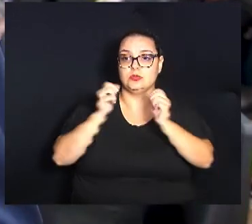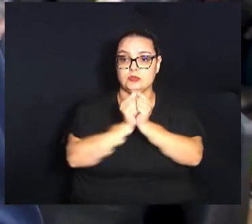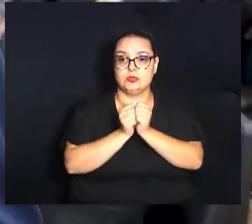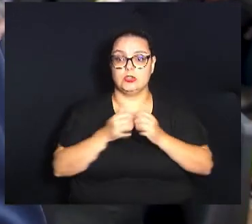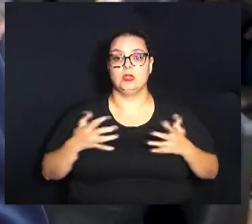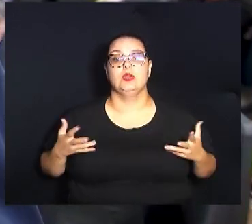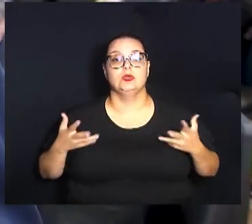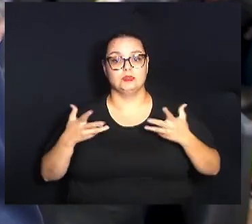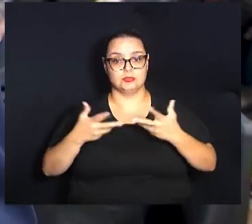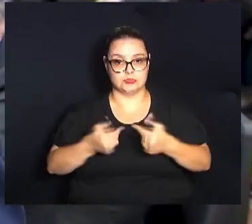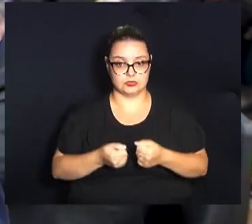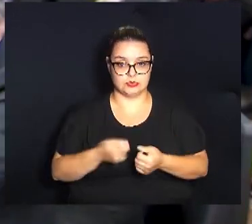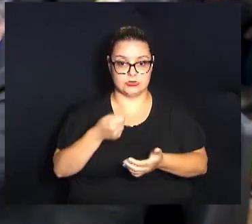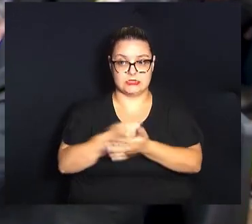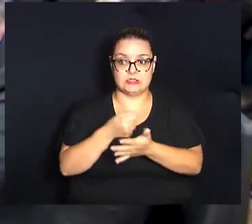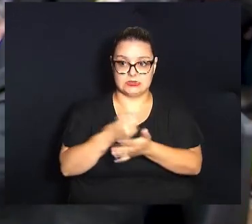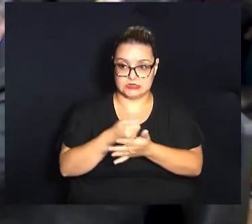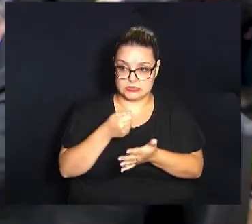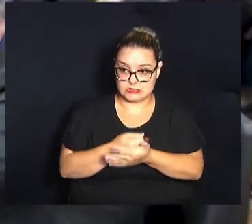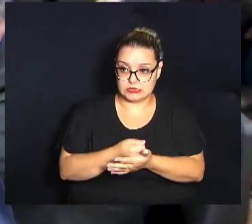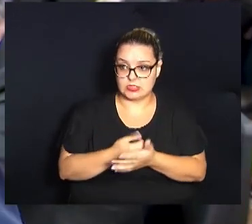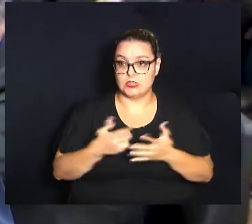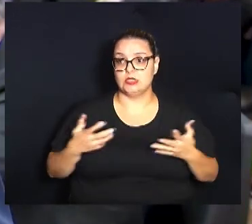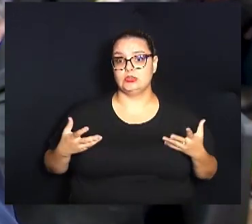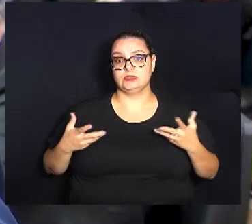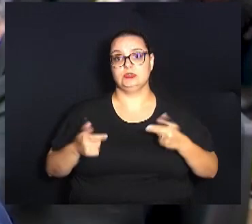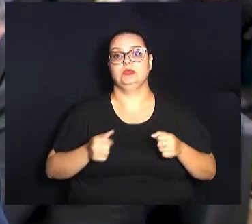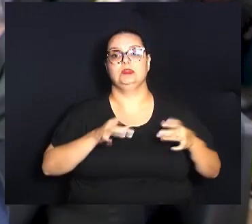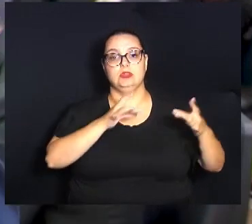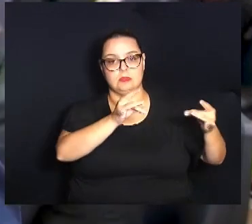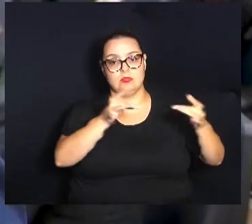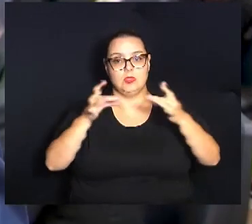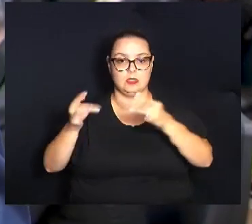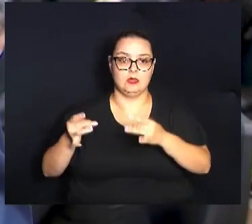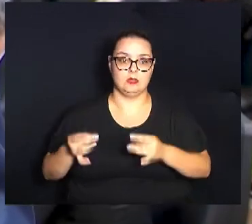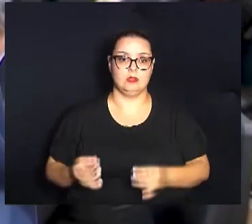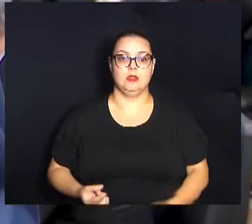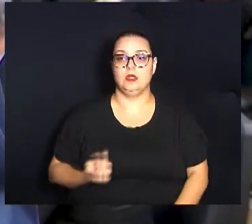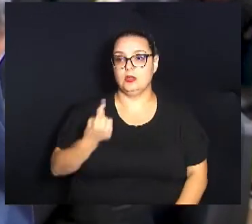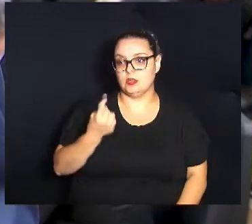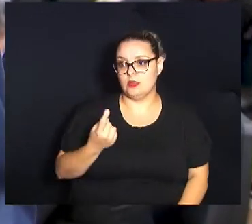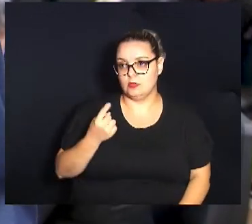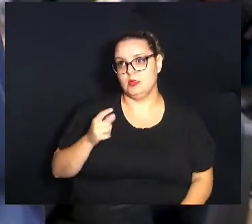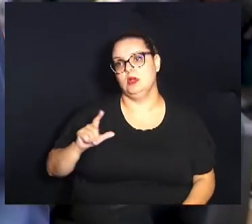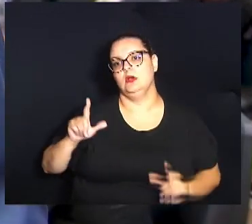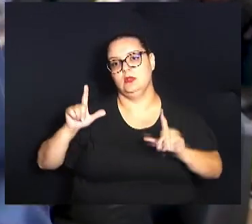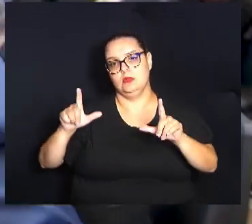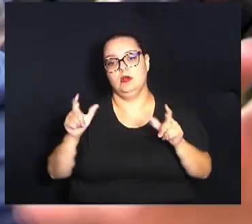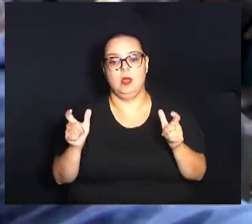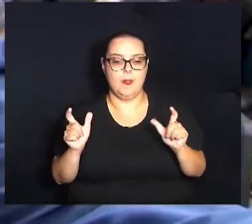todas essas exigências, todas essas placas em uma determinada placa de um tamanho